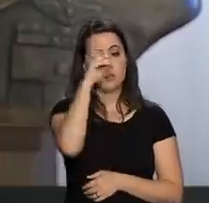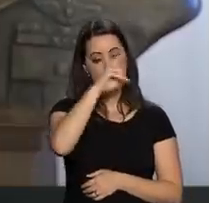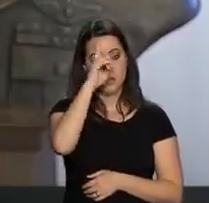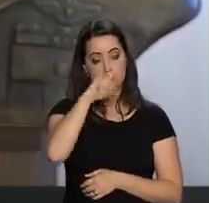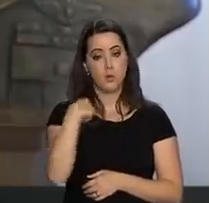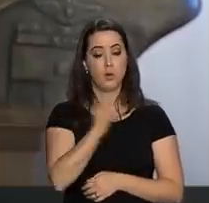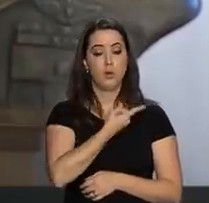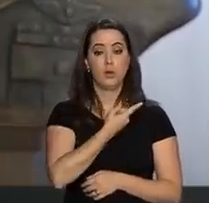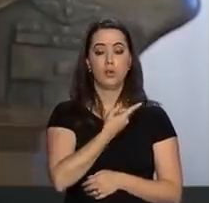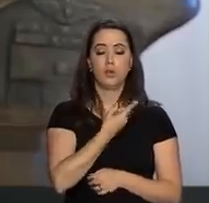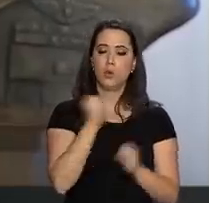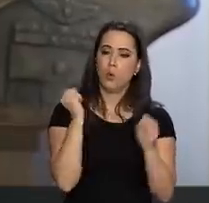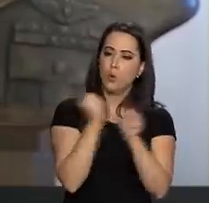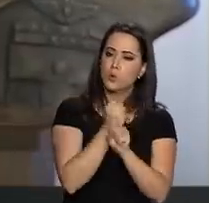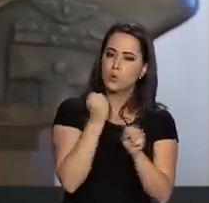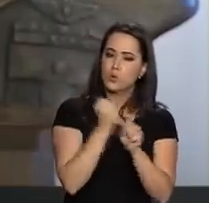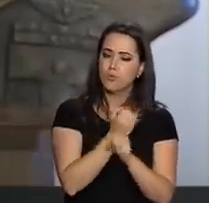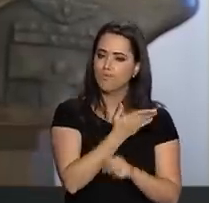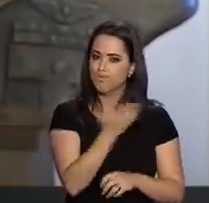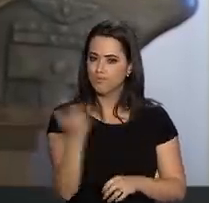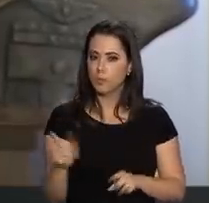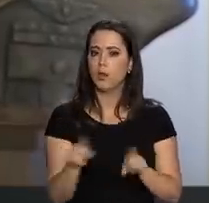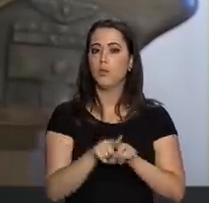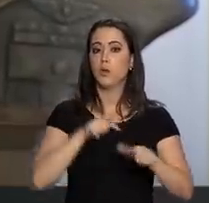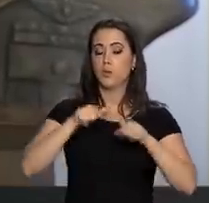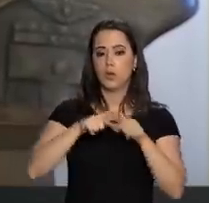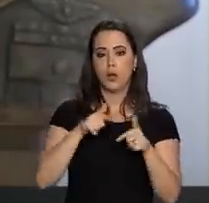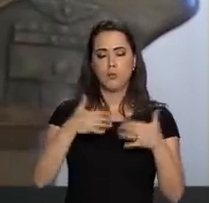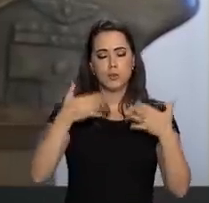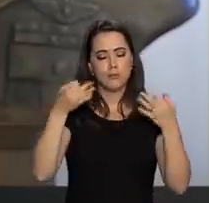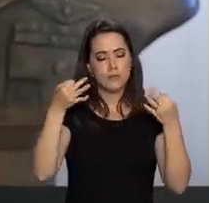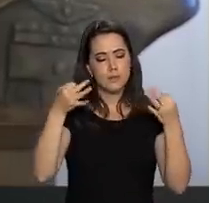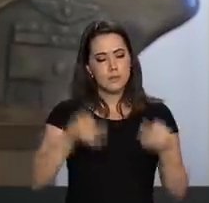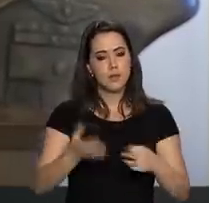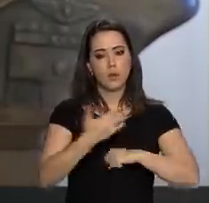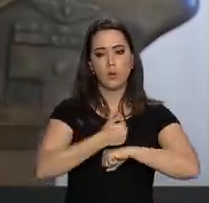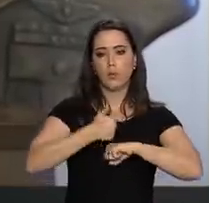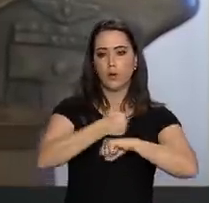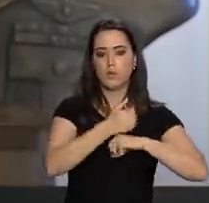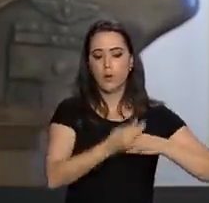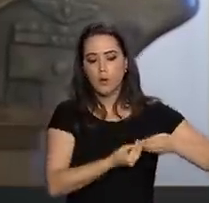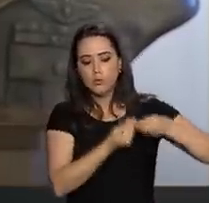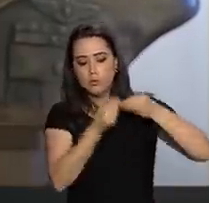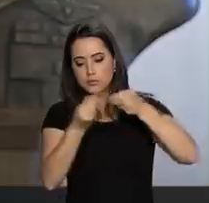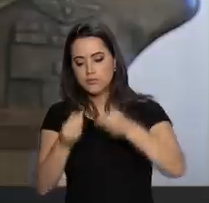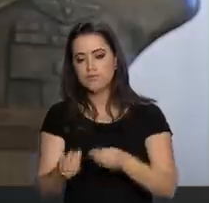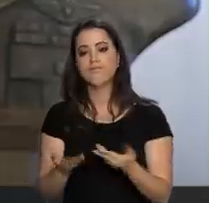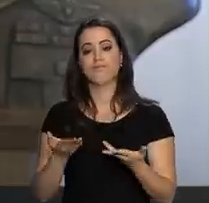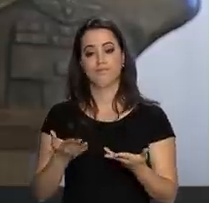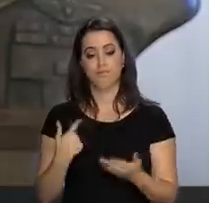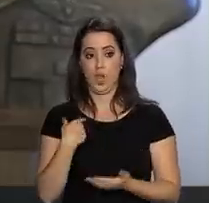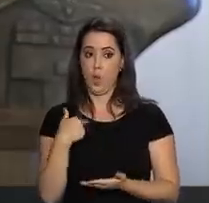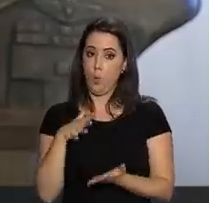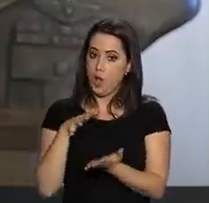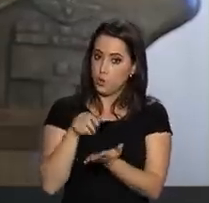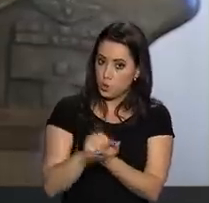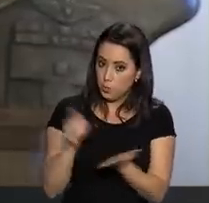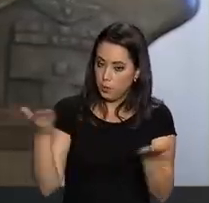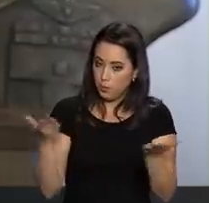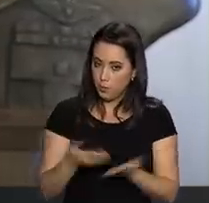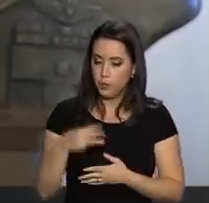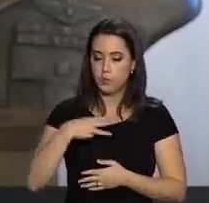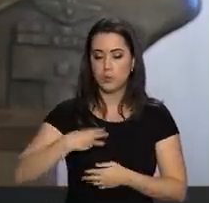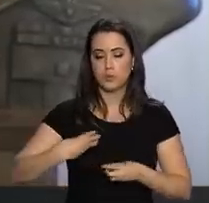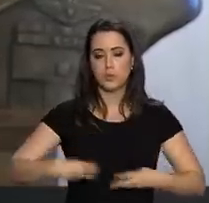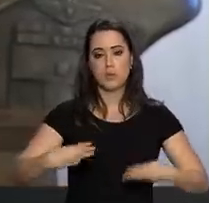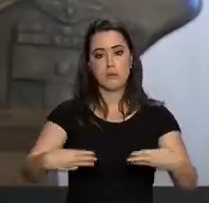que construíram e pela atitude profissional que nos legaram. A missão que assumo como ministro da